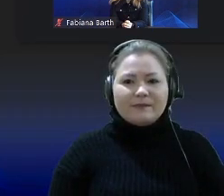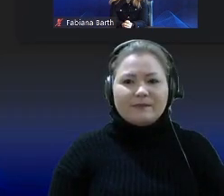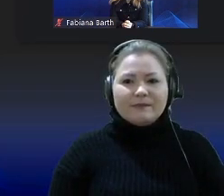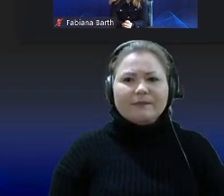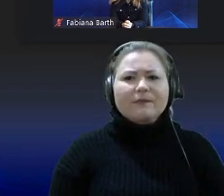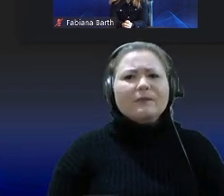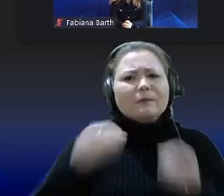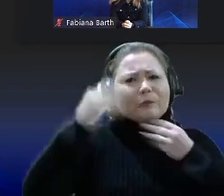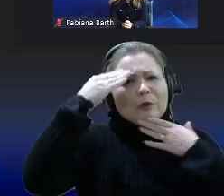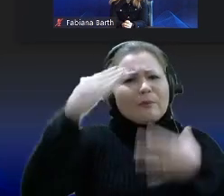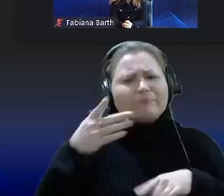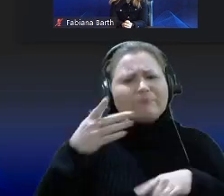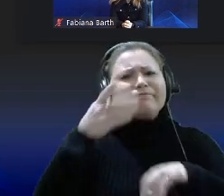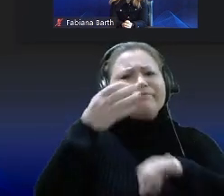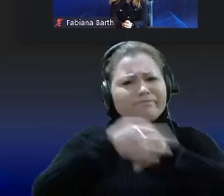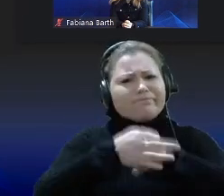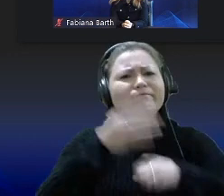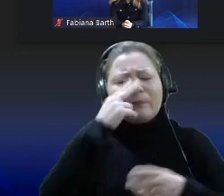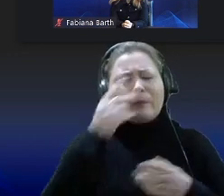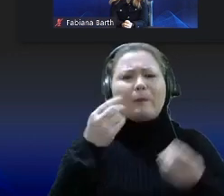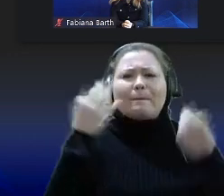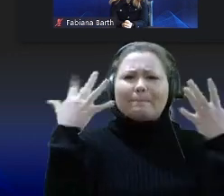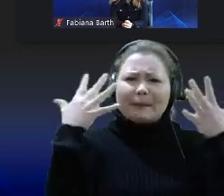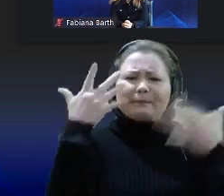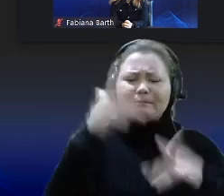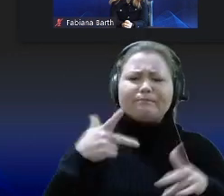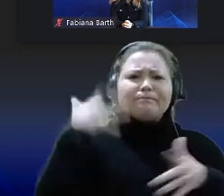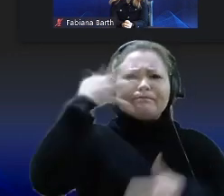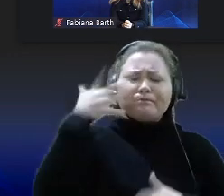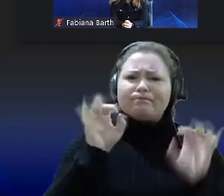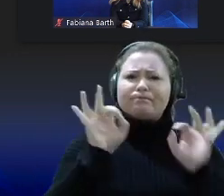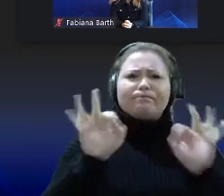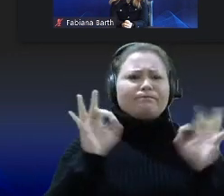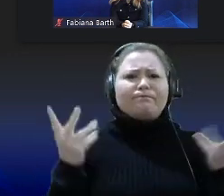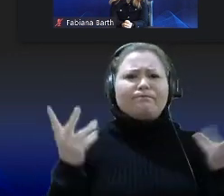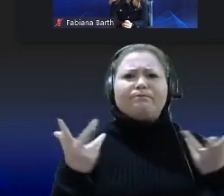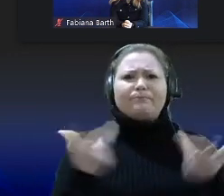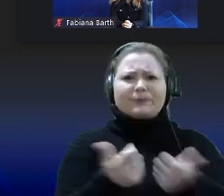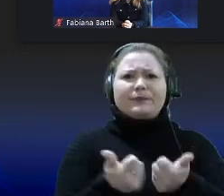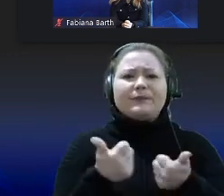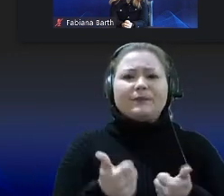Muito obrigado, doutora. Parabéns pela sua manifestação. Foi brilhante.